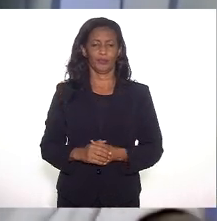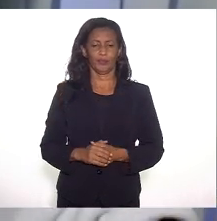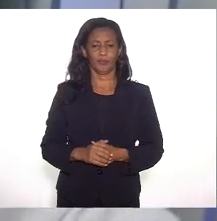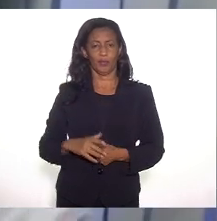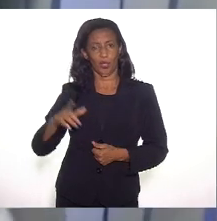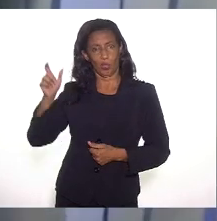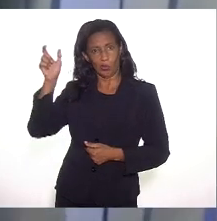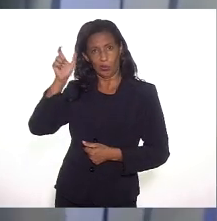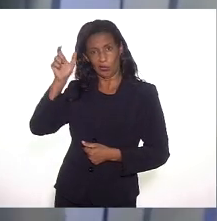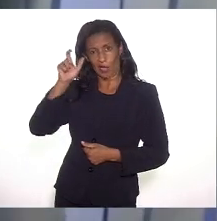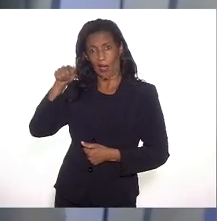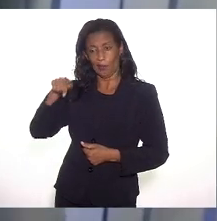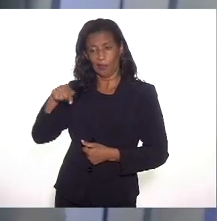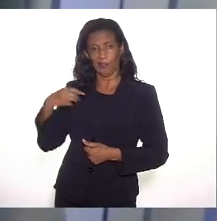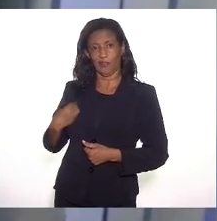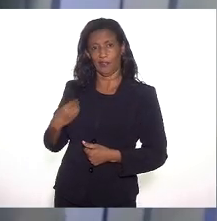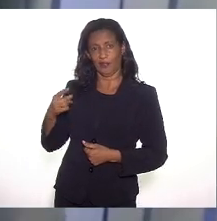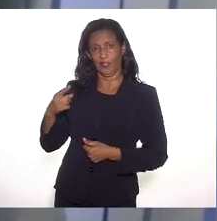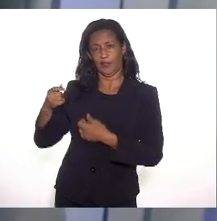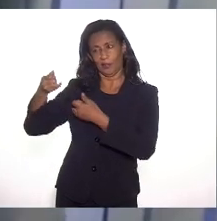Mora ali no detalhe,